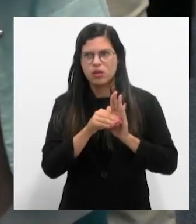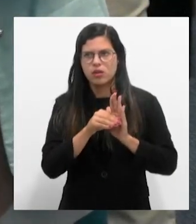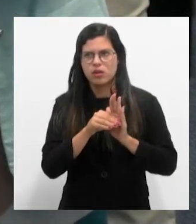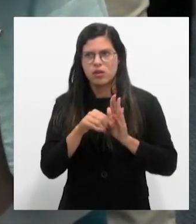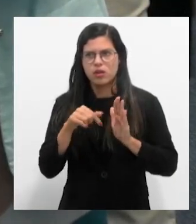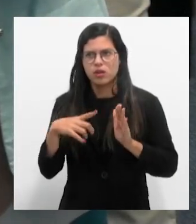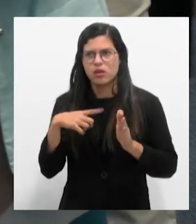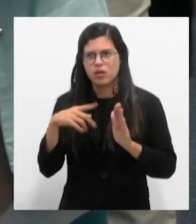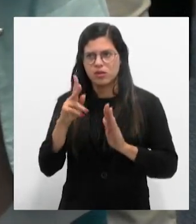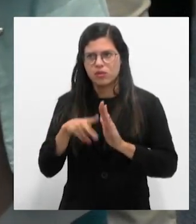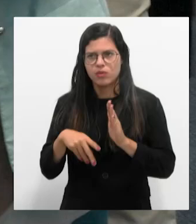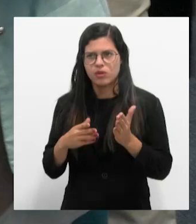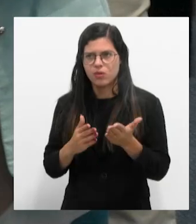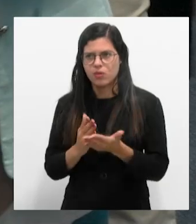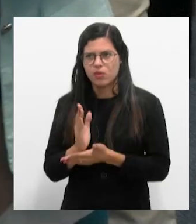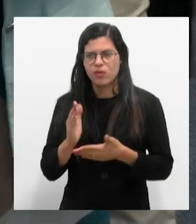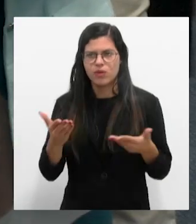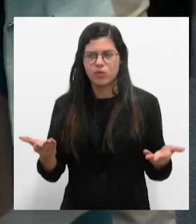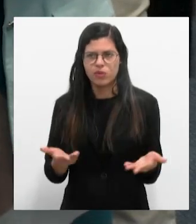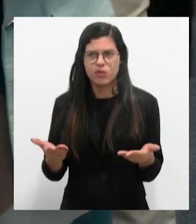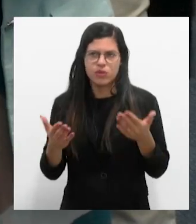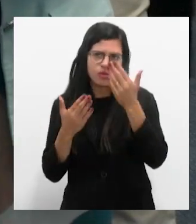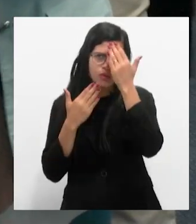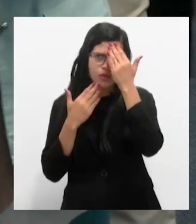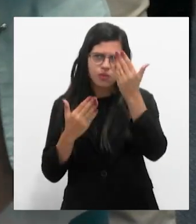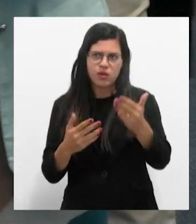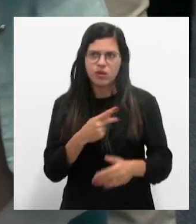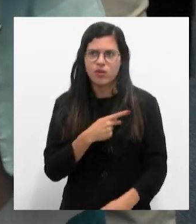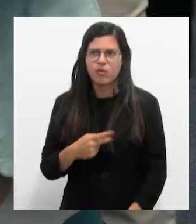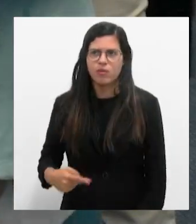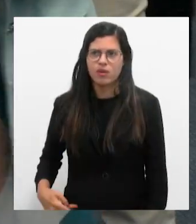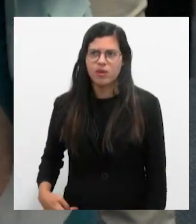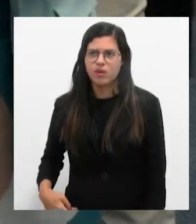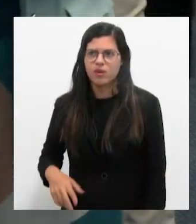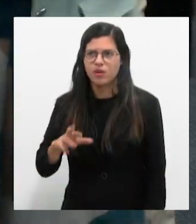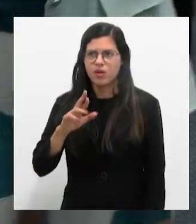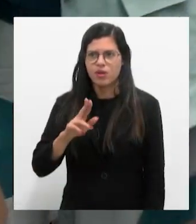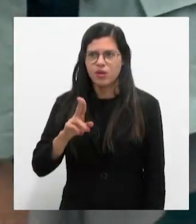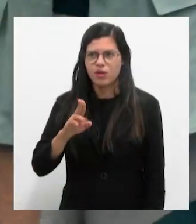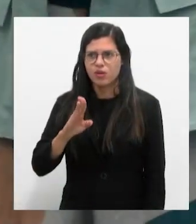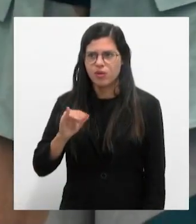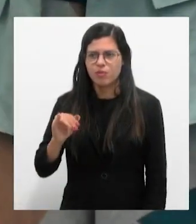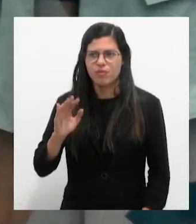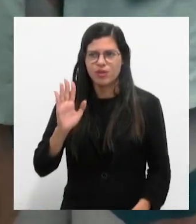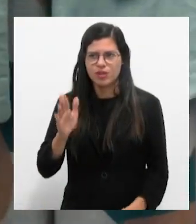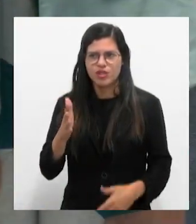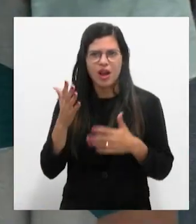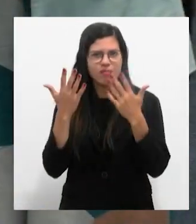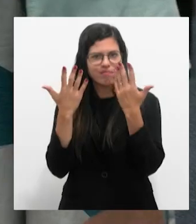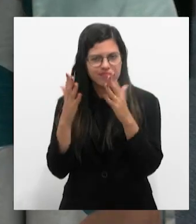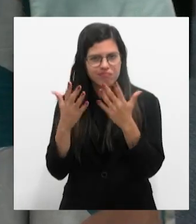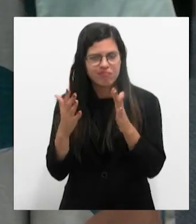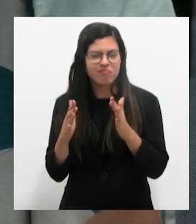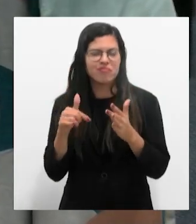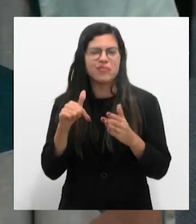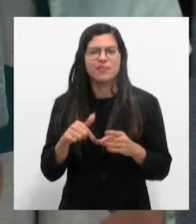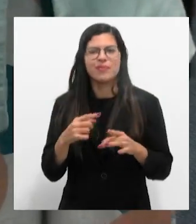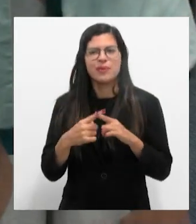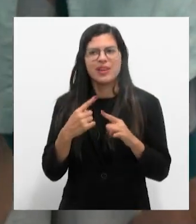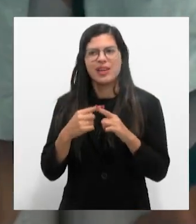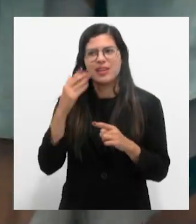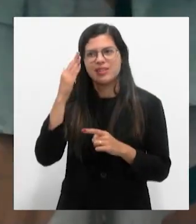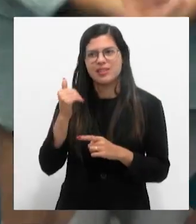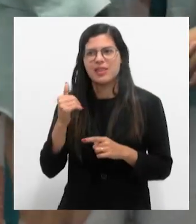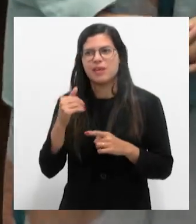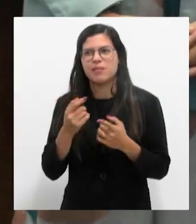projeto aprovado hoje dessa casa. Muito obrigada, senhor presidente. Rubi já está comemorando, já está aplaudindo, porque ela sabe que